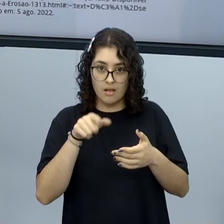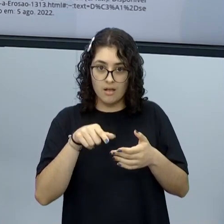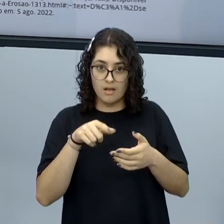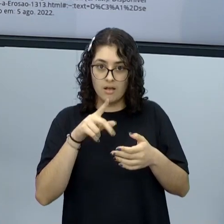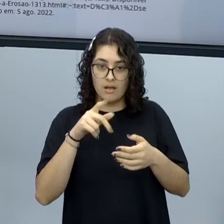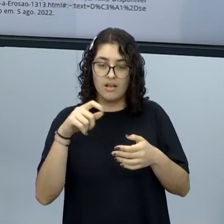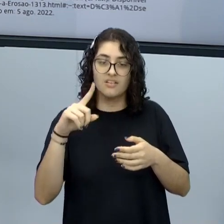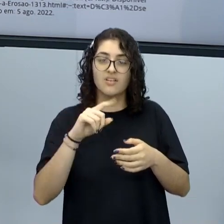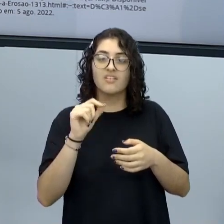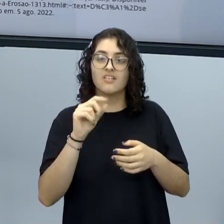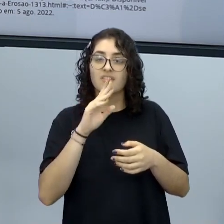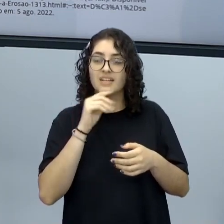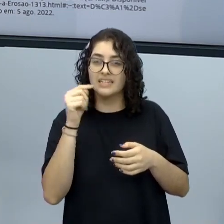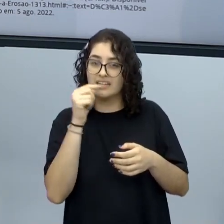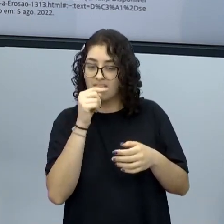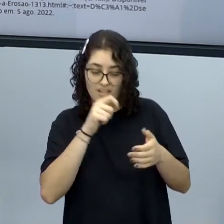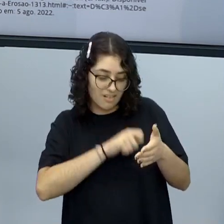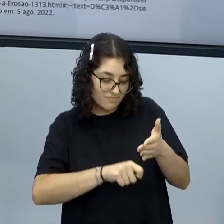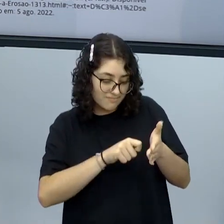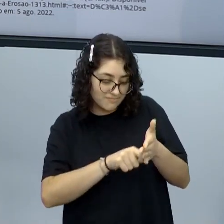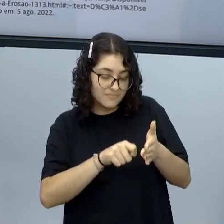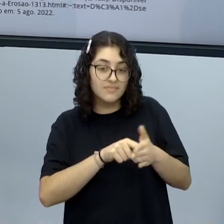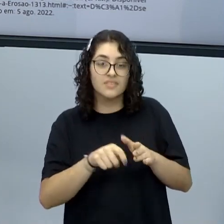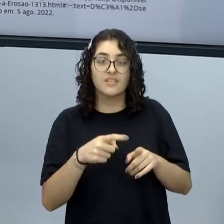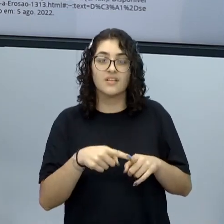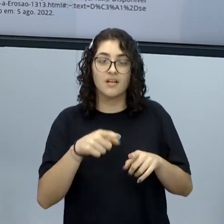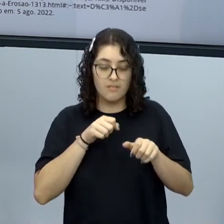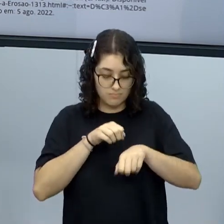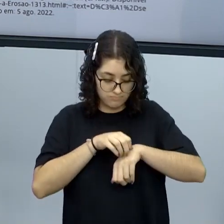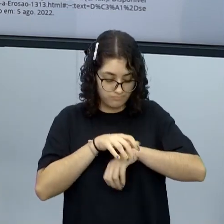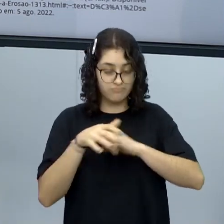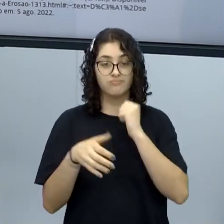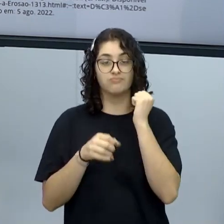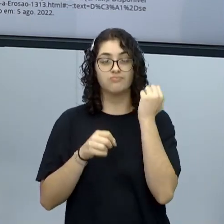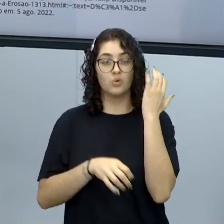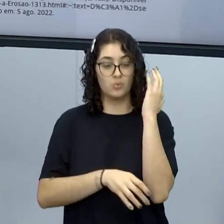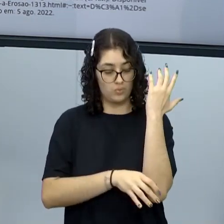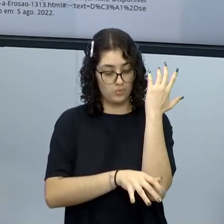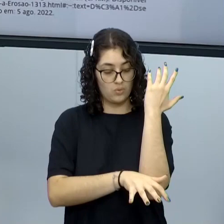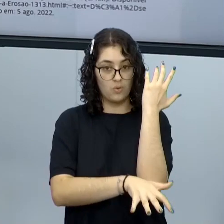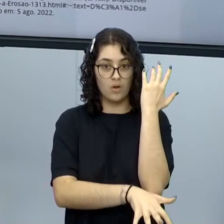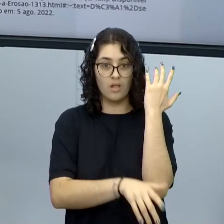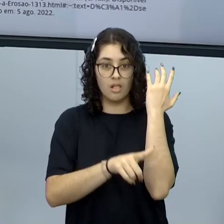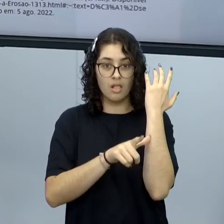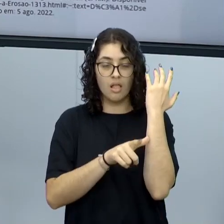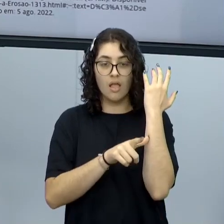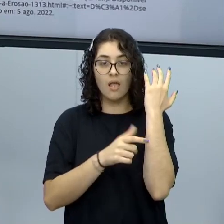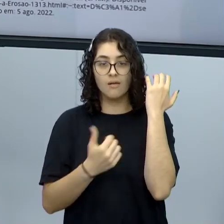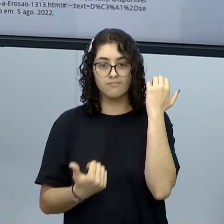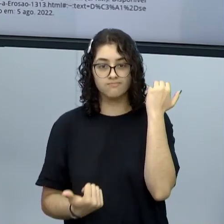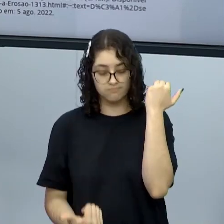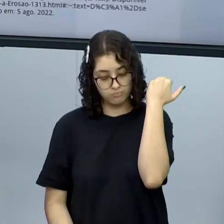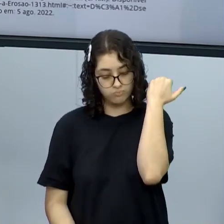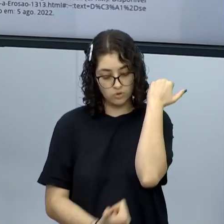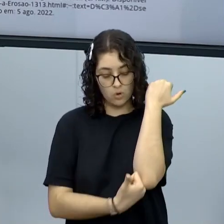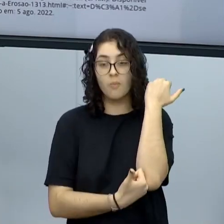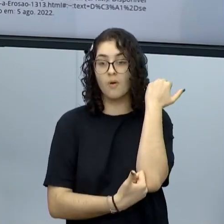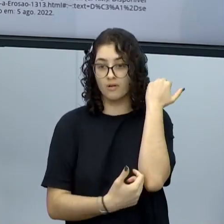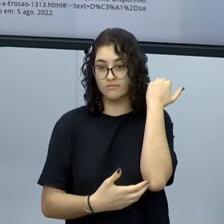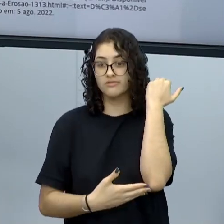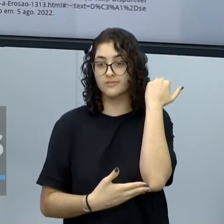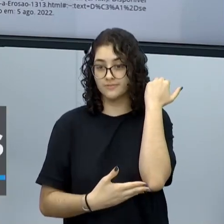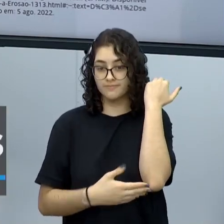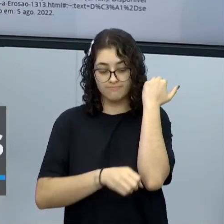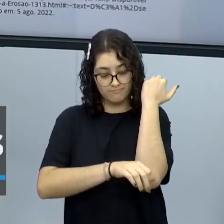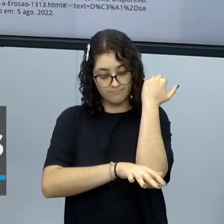uma escova de dente limpando. E aí, o que acontece? Por causa que as raízes, elas também dão suporte e sustentação para esse solo,